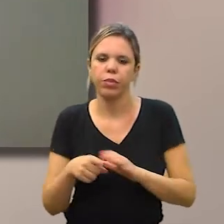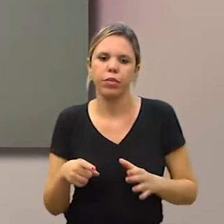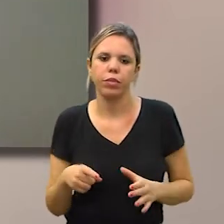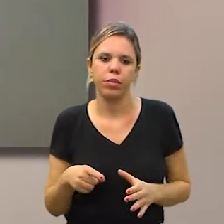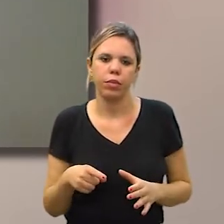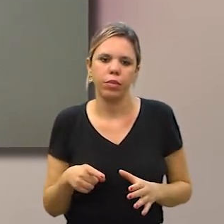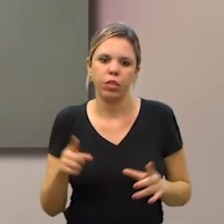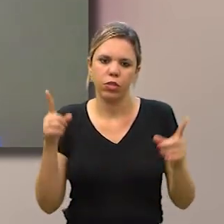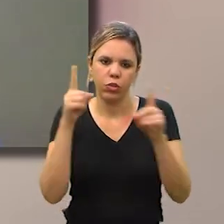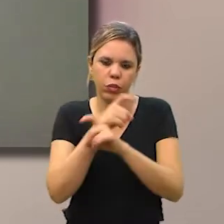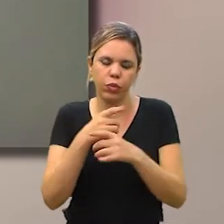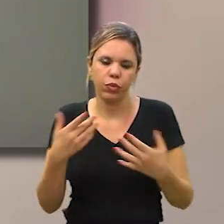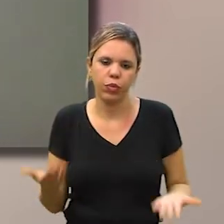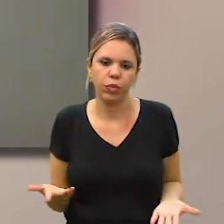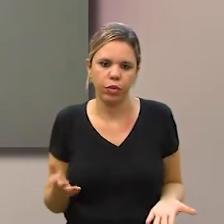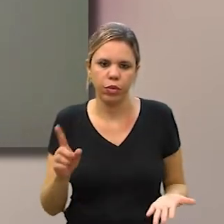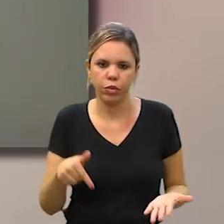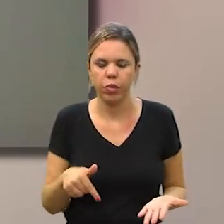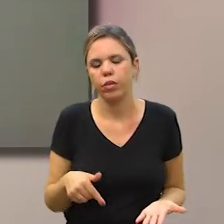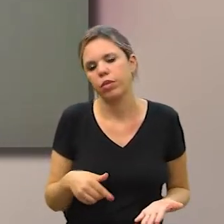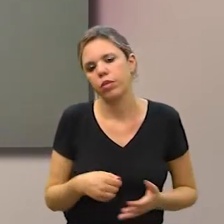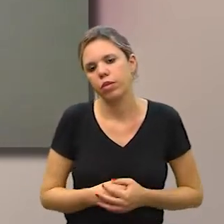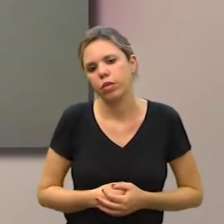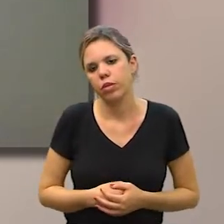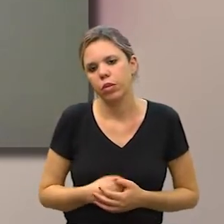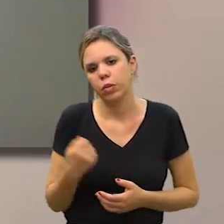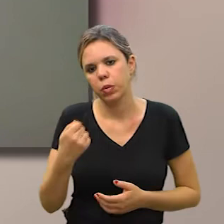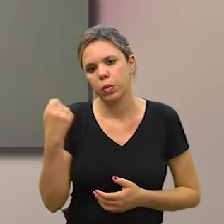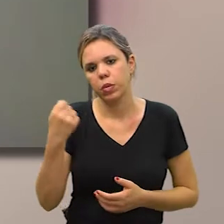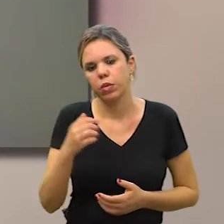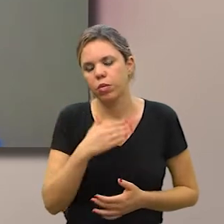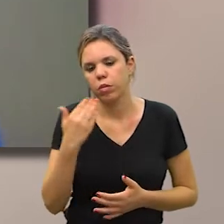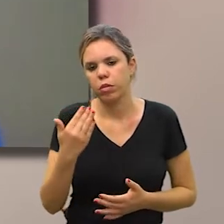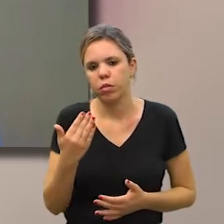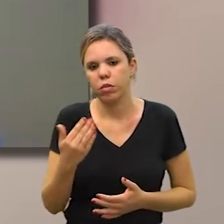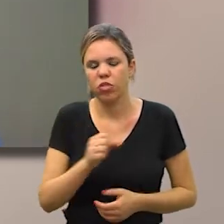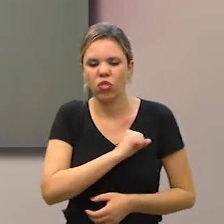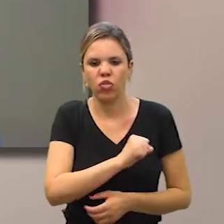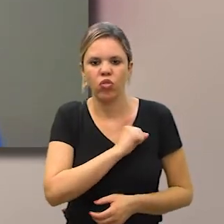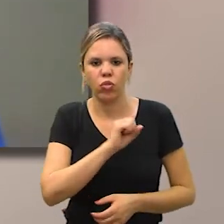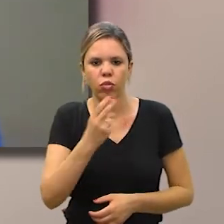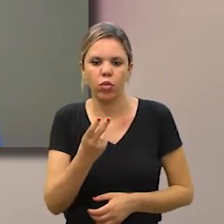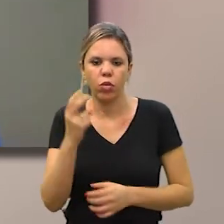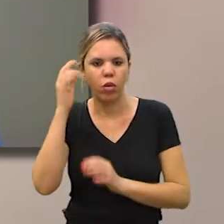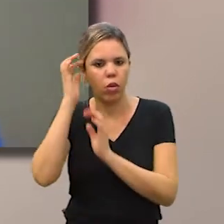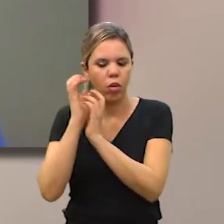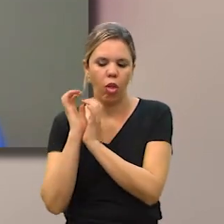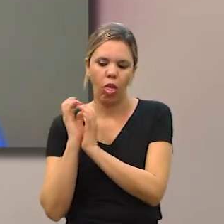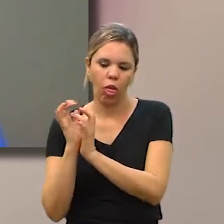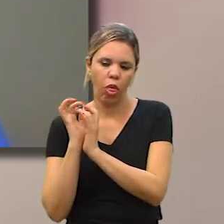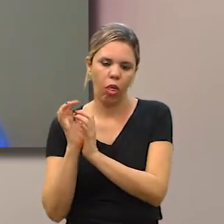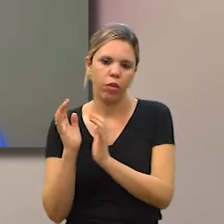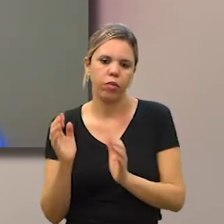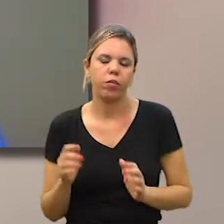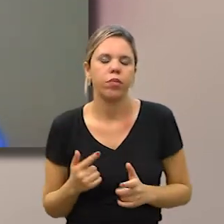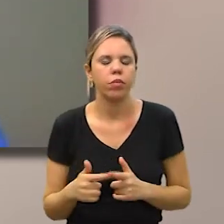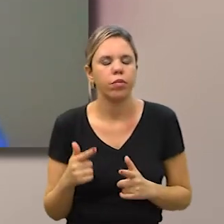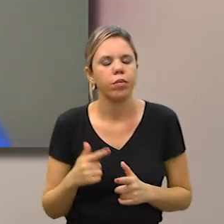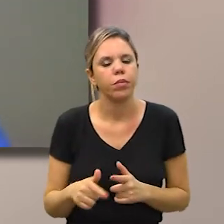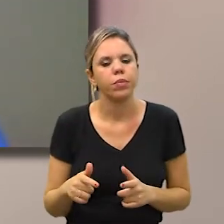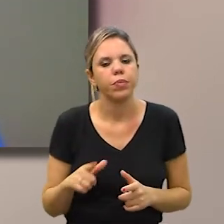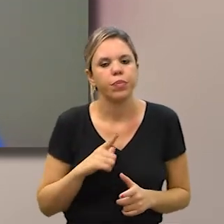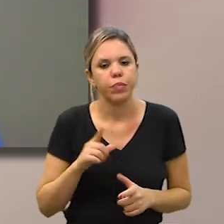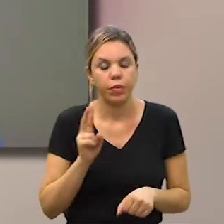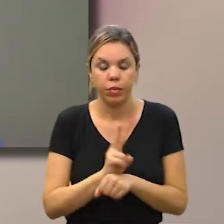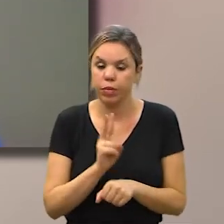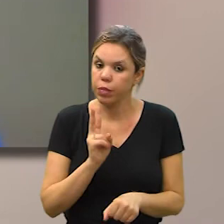reversão ser mais complicada e nessas complicações agudas levar à morte por infarto ou derrame a o que a